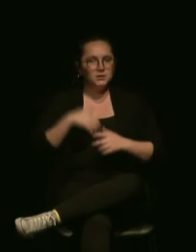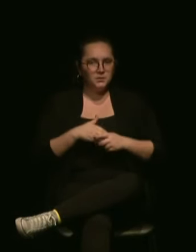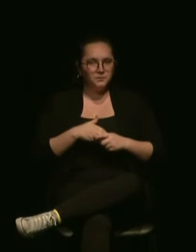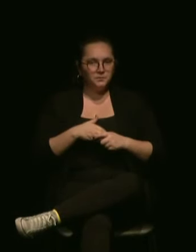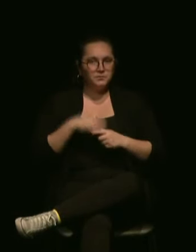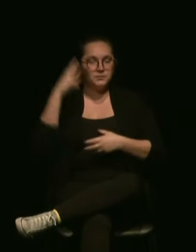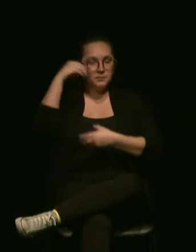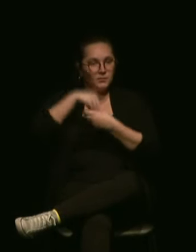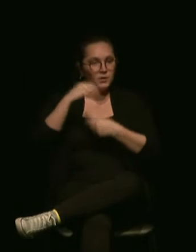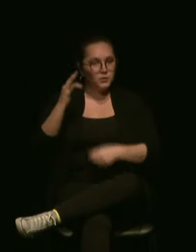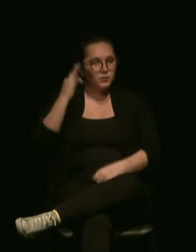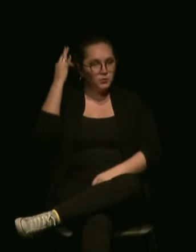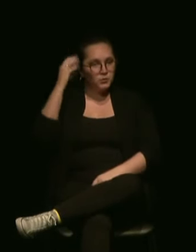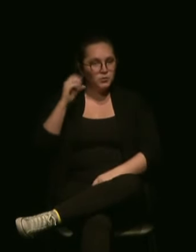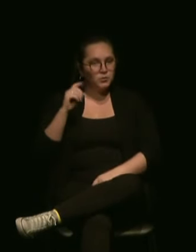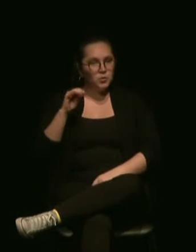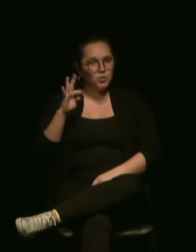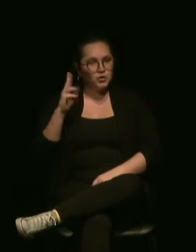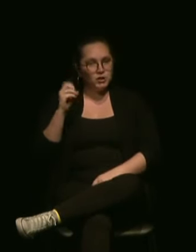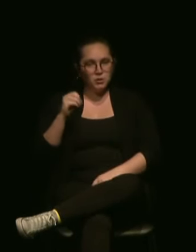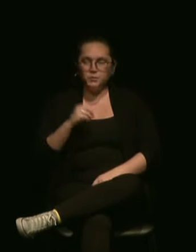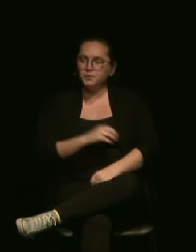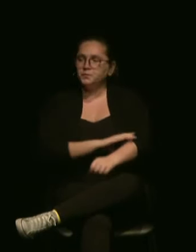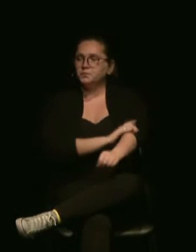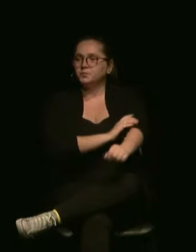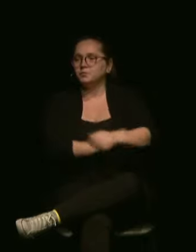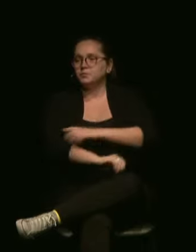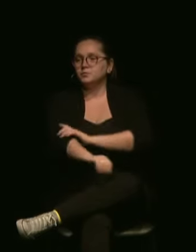na obra futura do Coutinho.